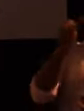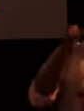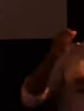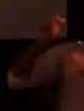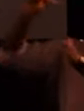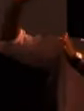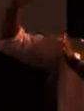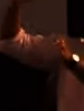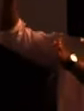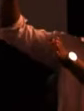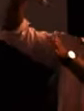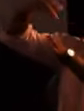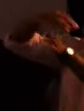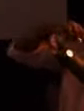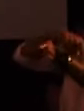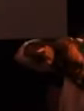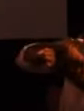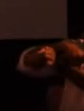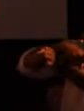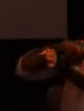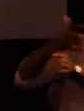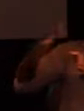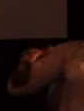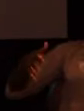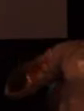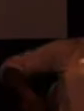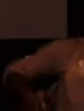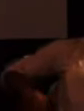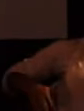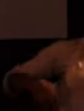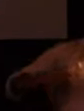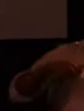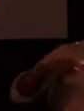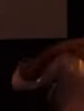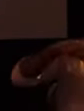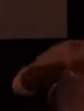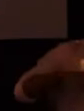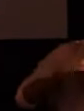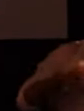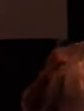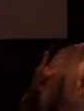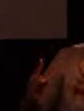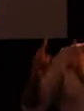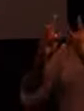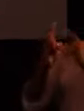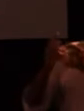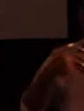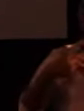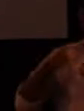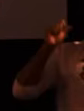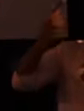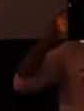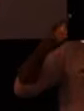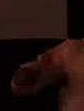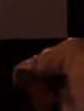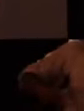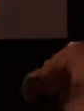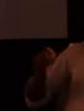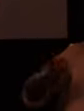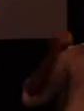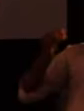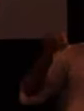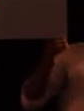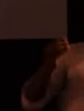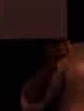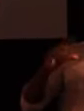praias. Então, a regra que vier aí tem que ser uma regra que não admita sombreamento nas praias. E o PDDU definiu, não vai